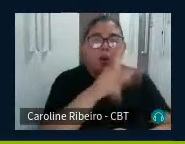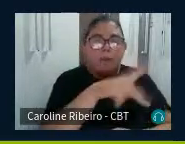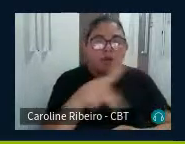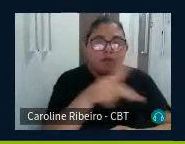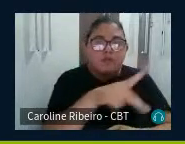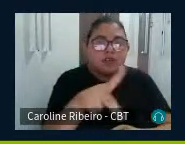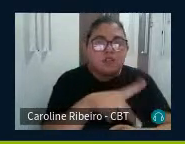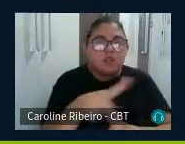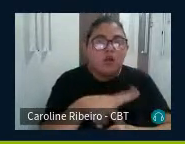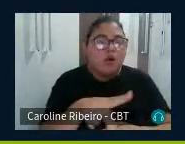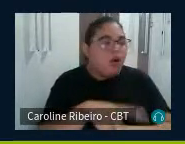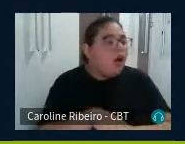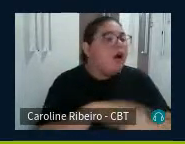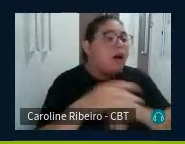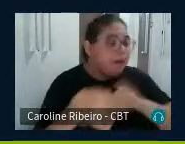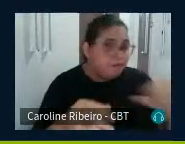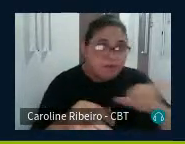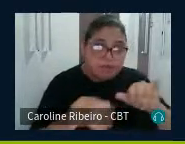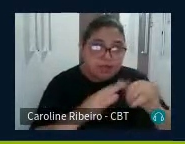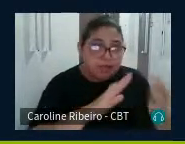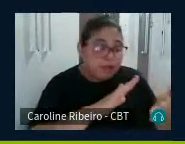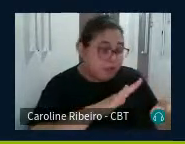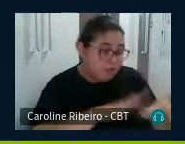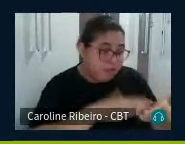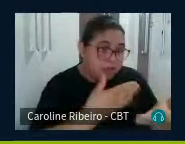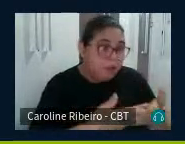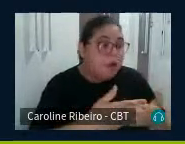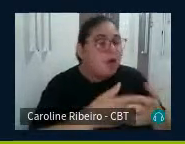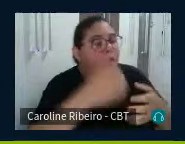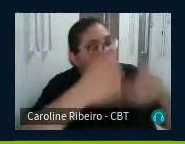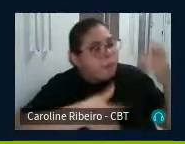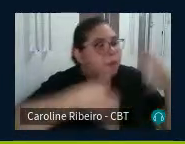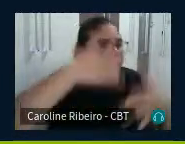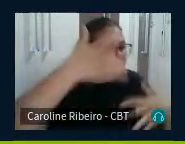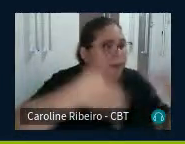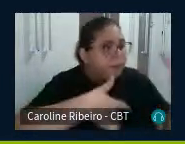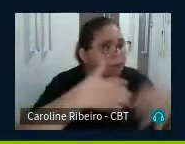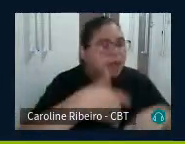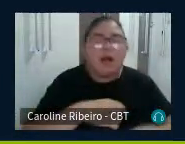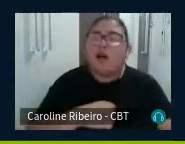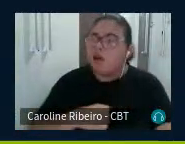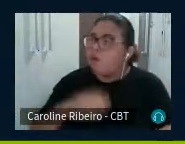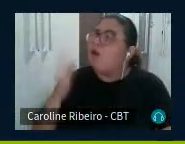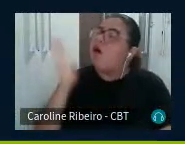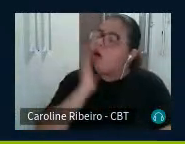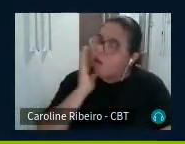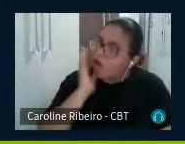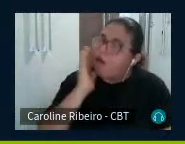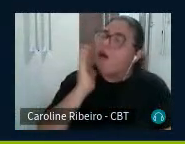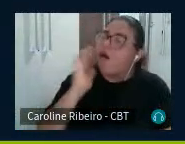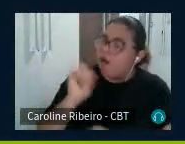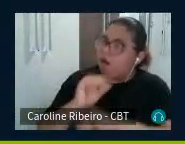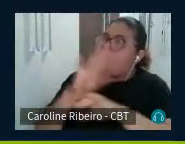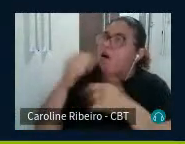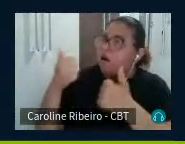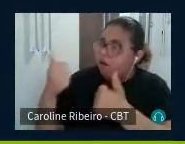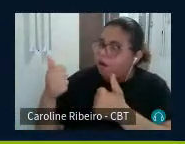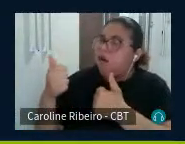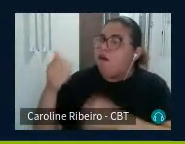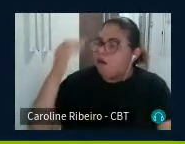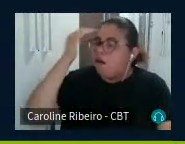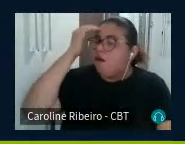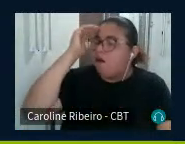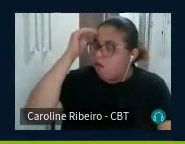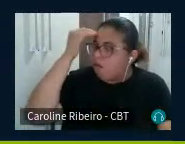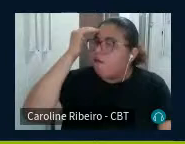para a Carol, né, ou para a intérprete, para a Regiane, enfim. E depois que ela compreende toda a informação,